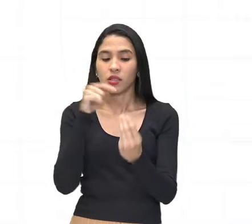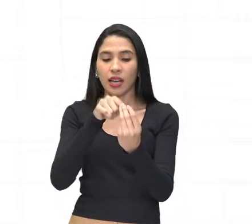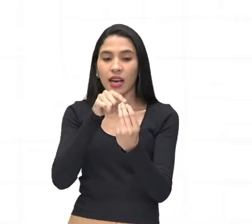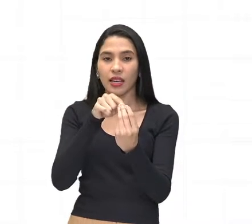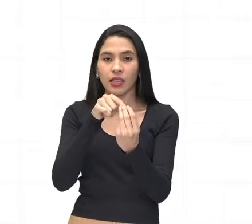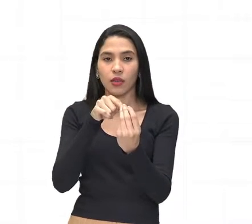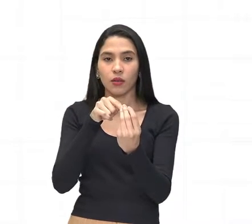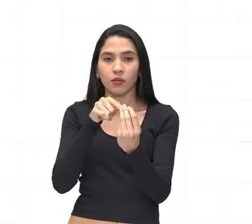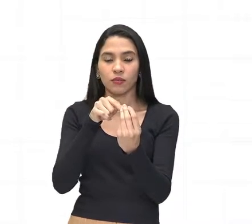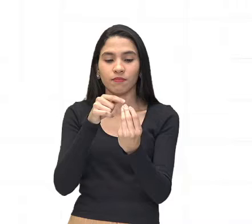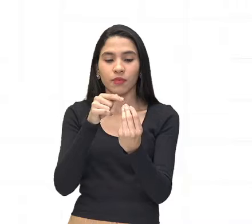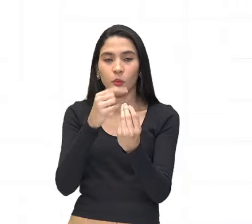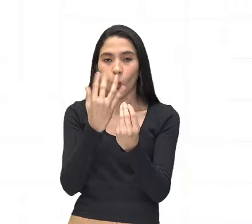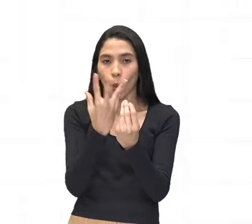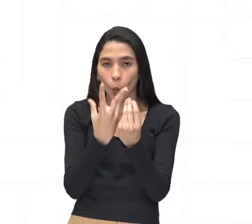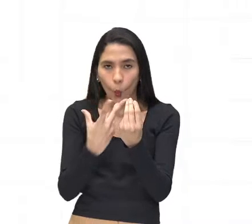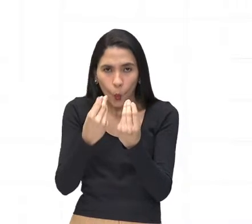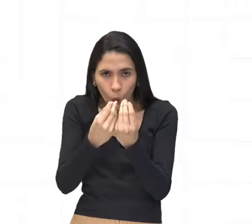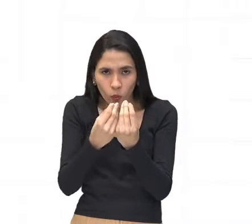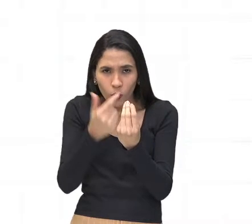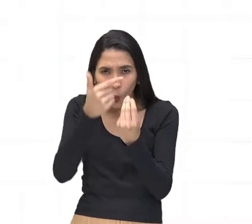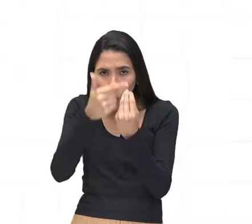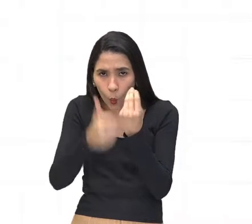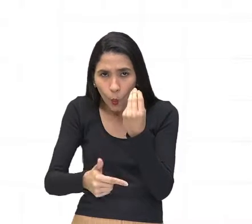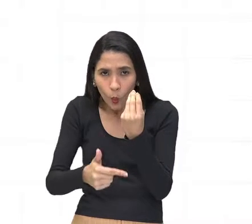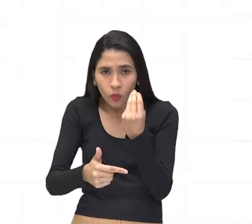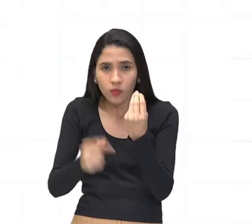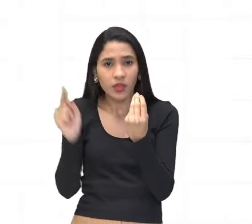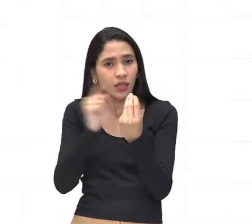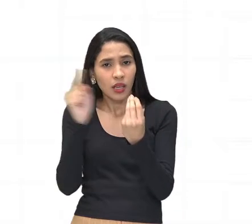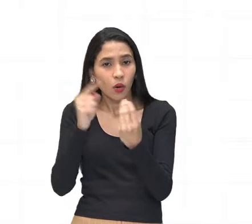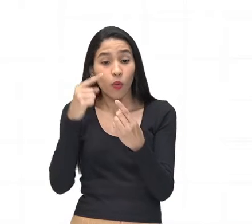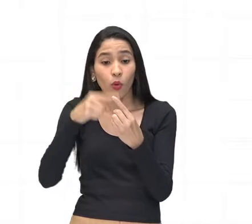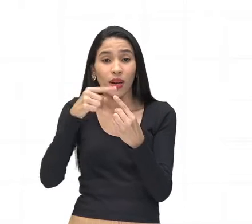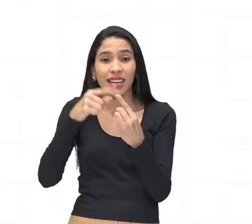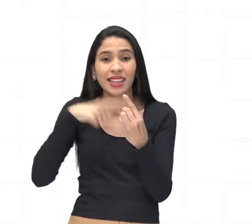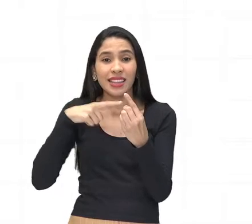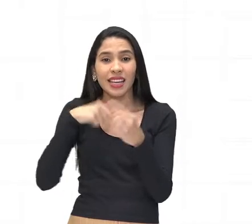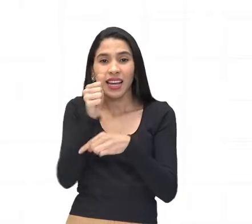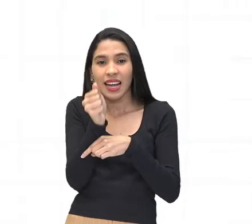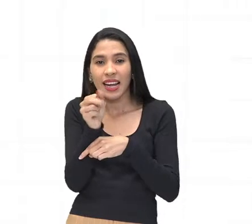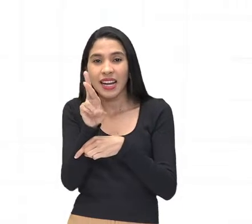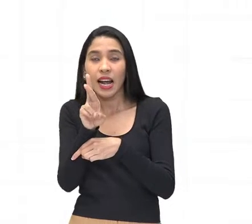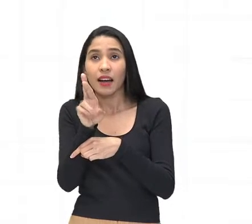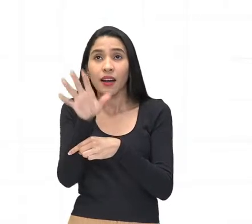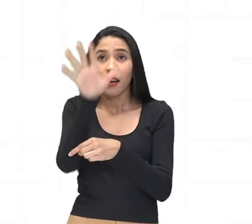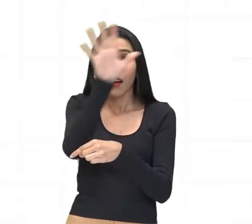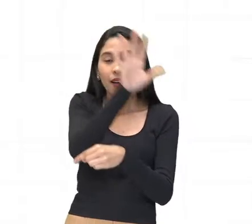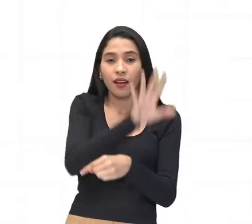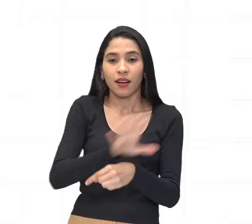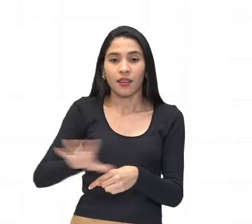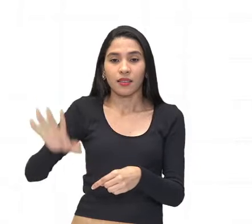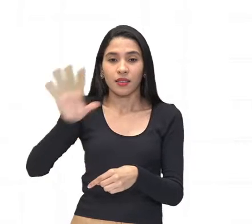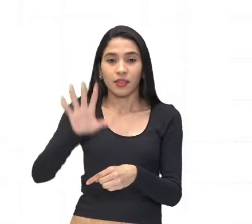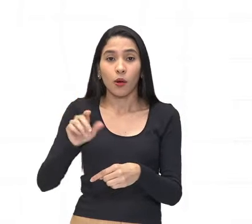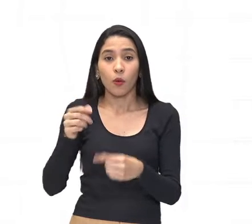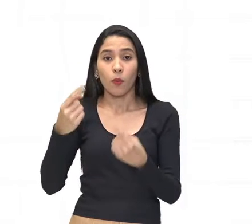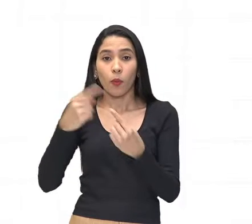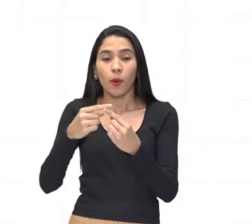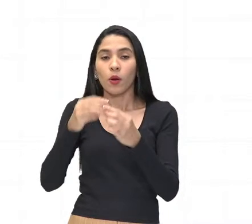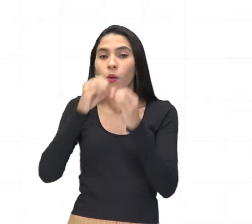está completamente vazio, porque a gente tem o ar por todo lado, certo? Então, quando a gente enche o